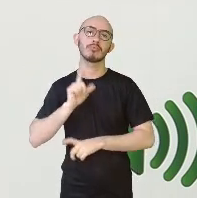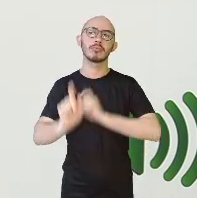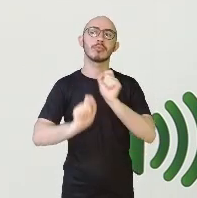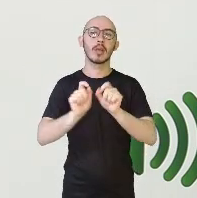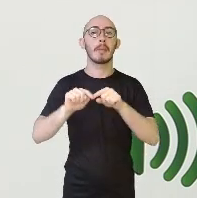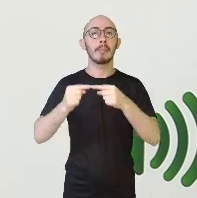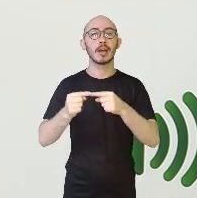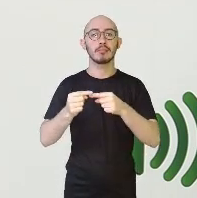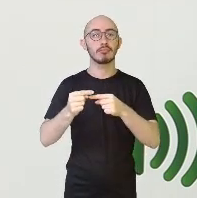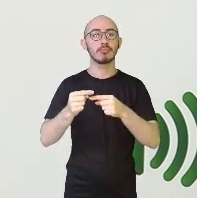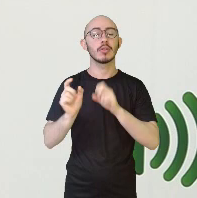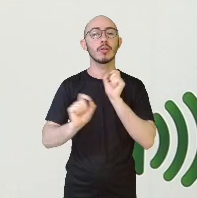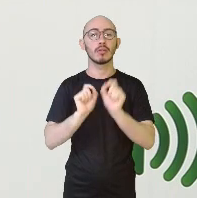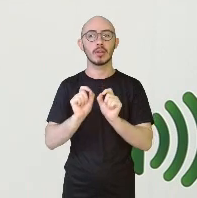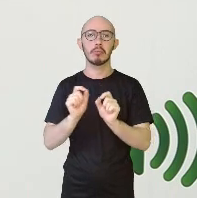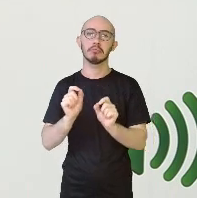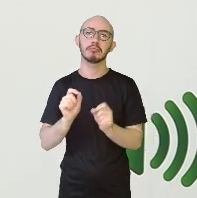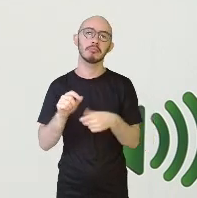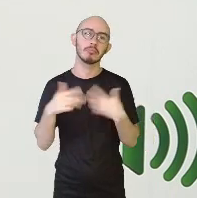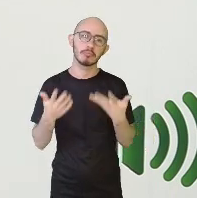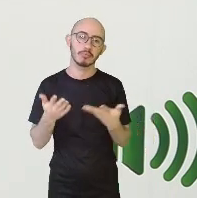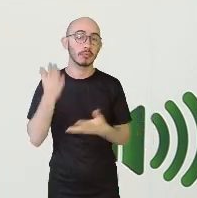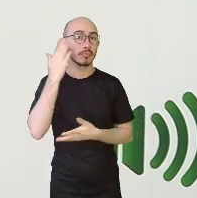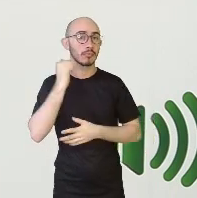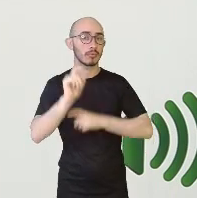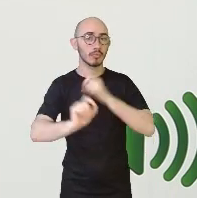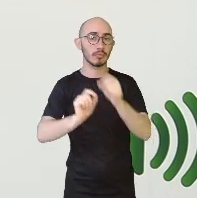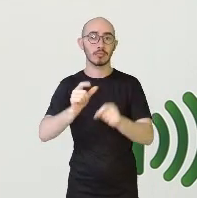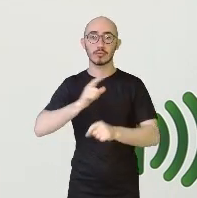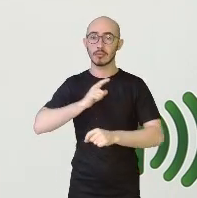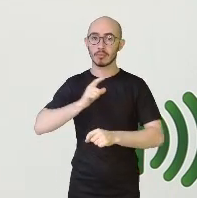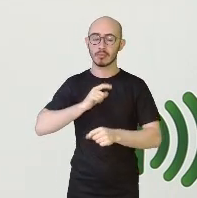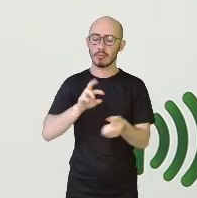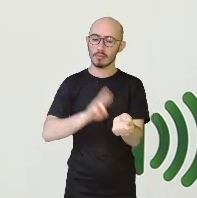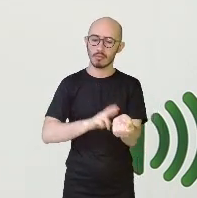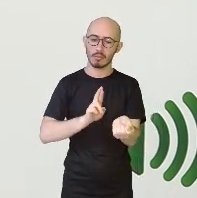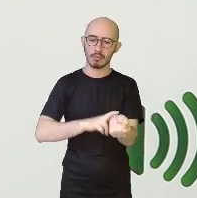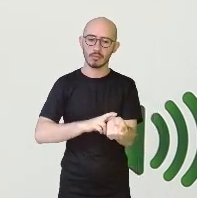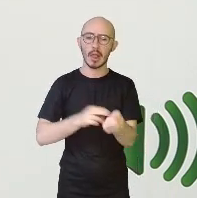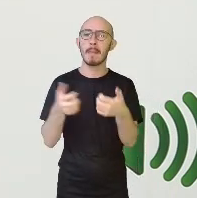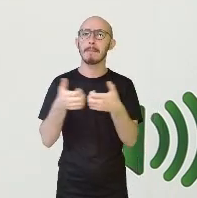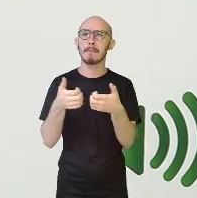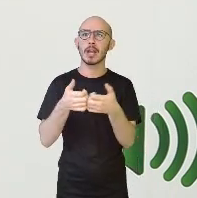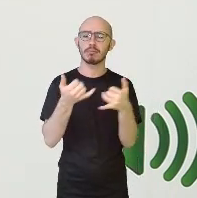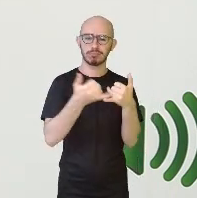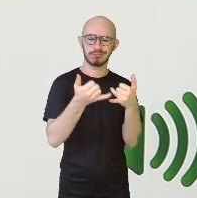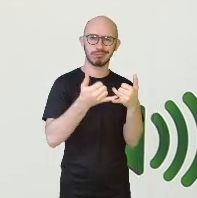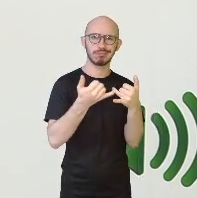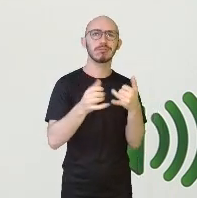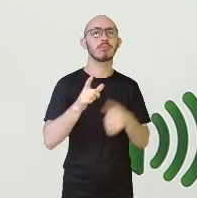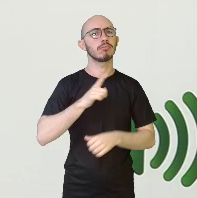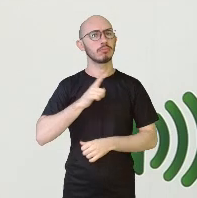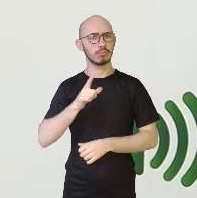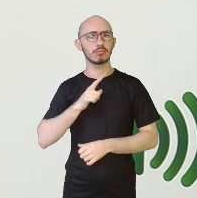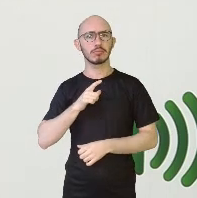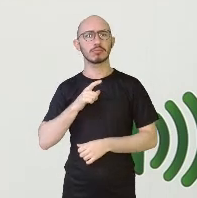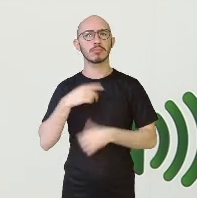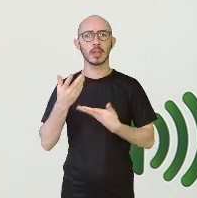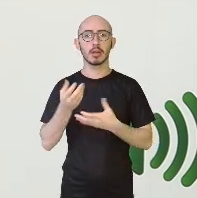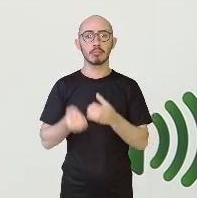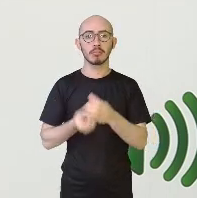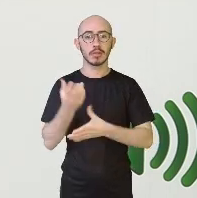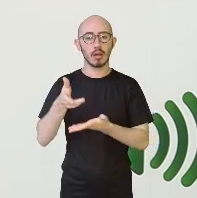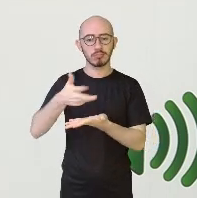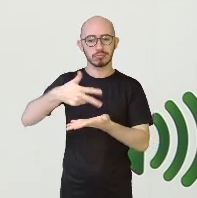Mas acredita-se que existam ritmos que estão muito próximos ali da construção dos passos